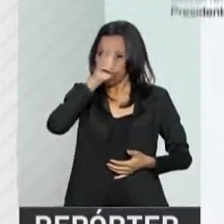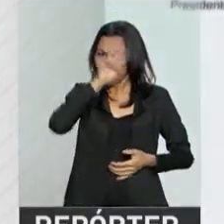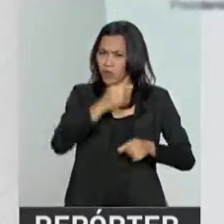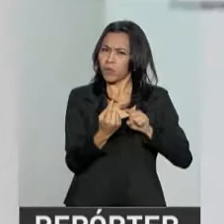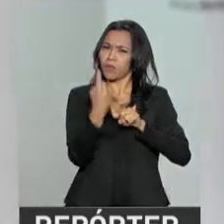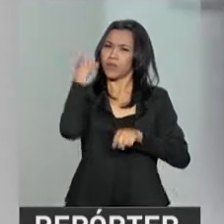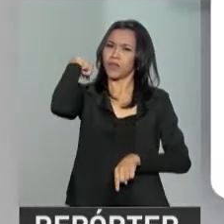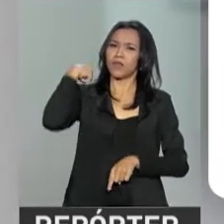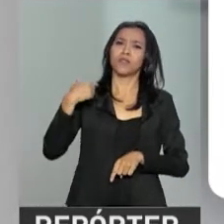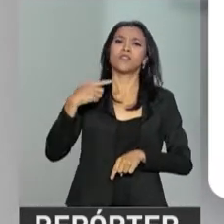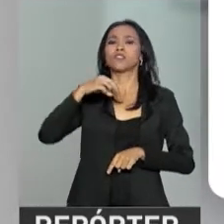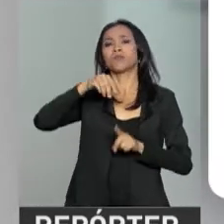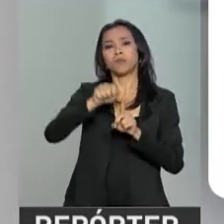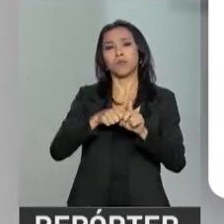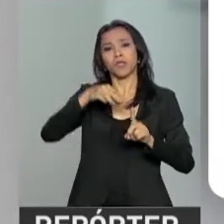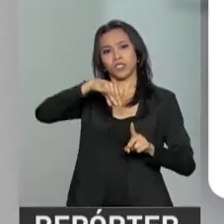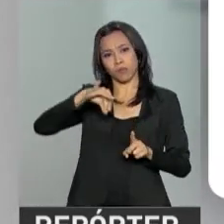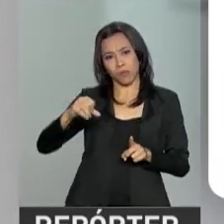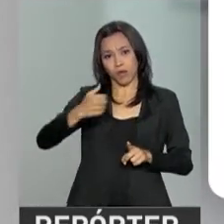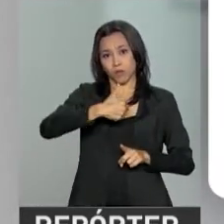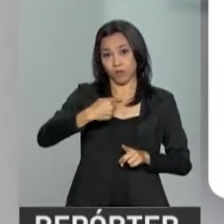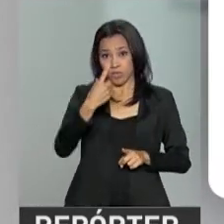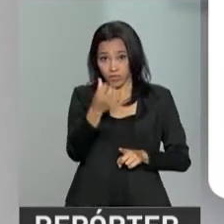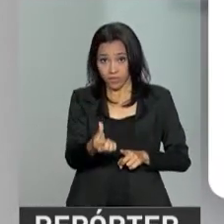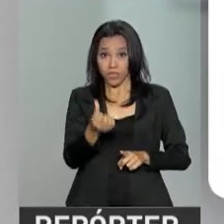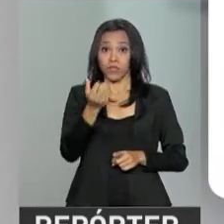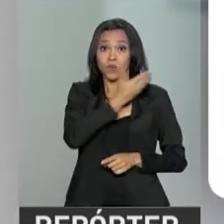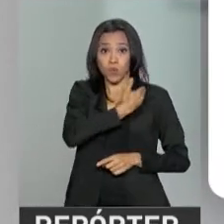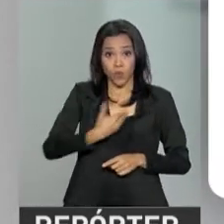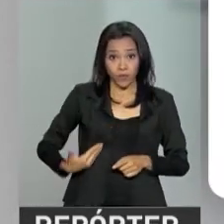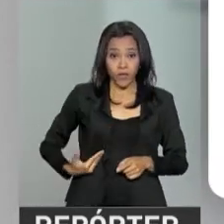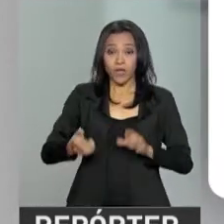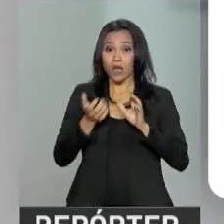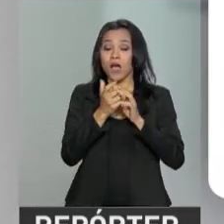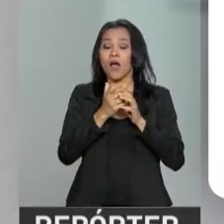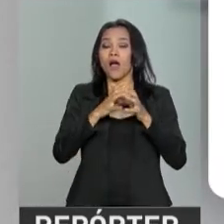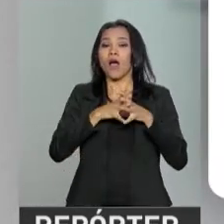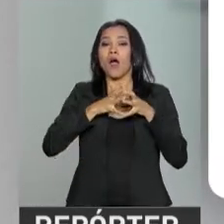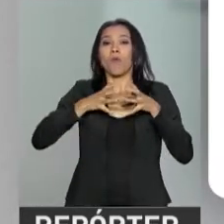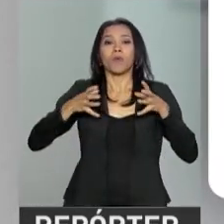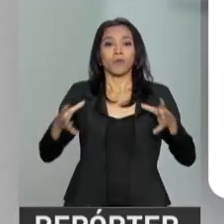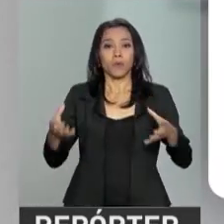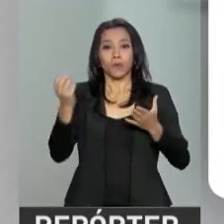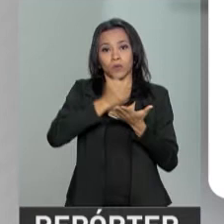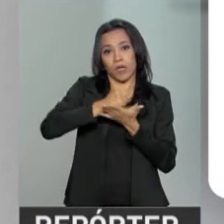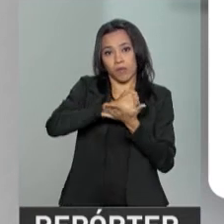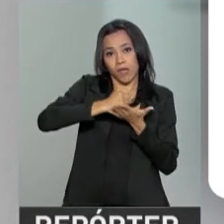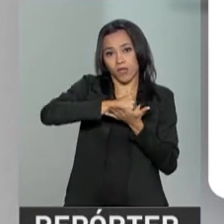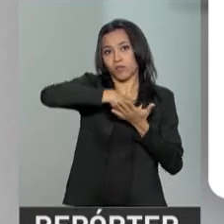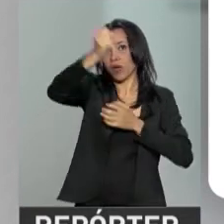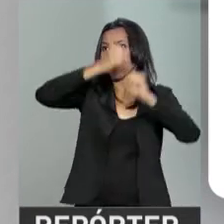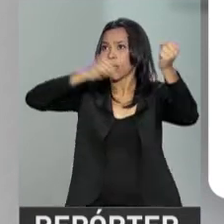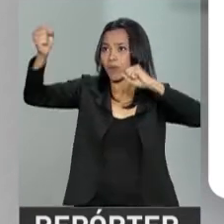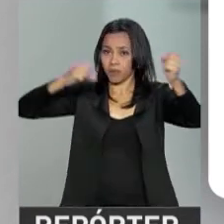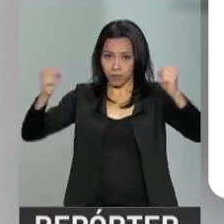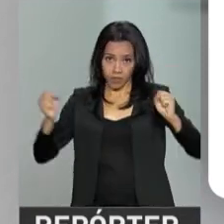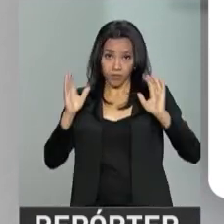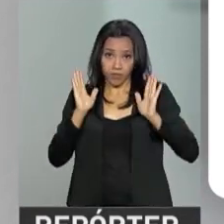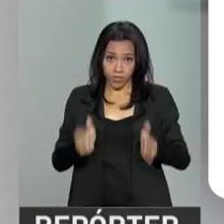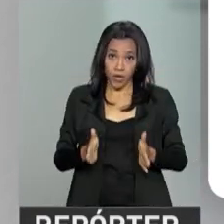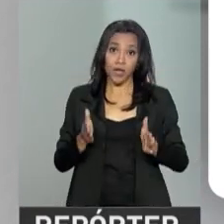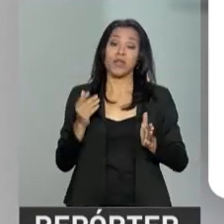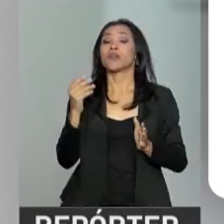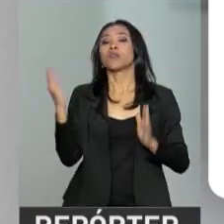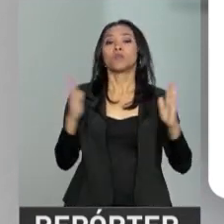2016 o governo aumentou a distribuição de remédios de graça pelo programa farmácia popular em dois anos o crescimento